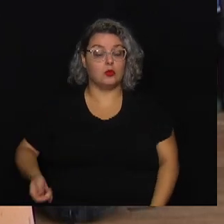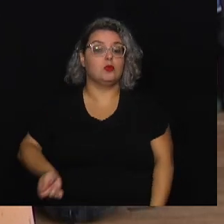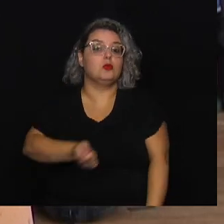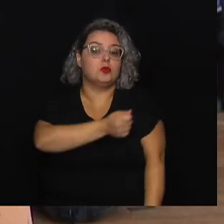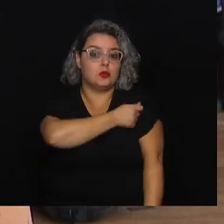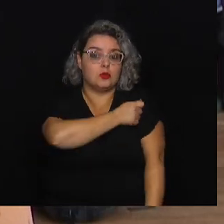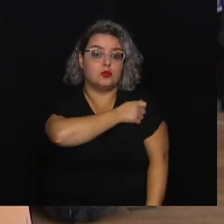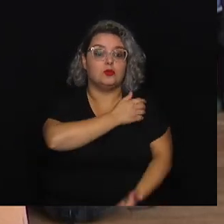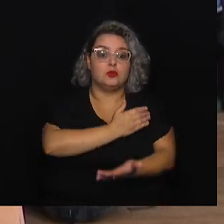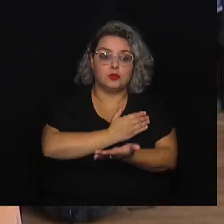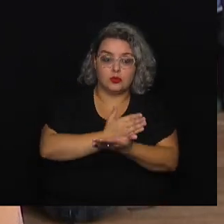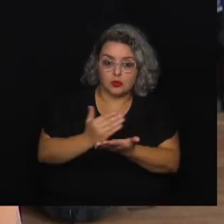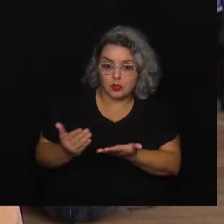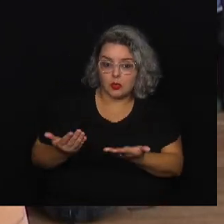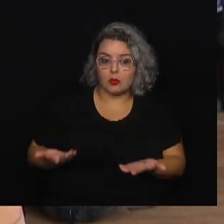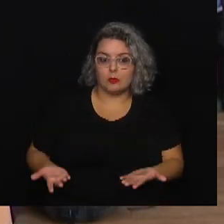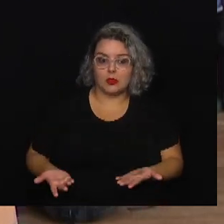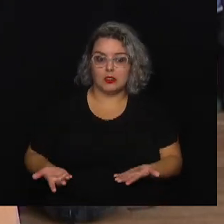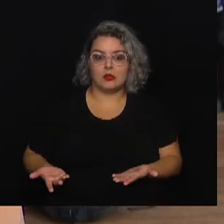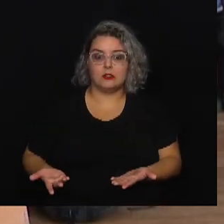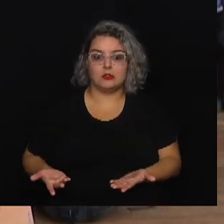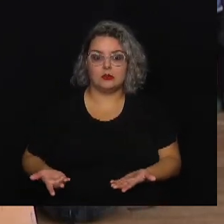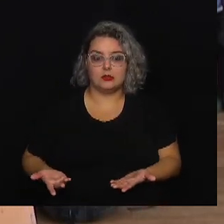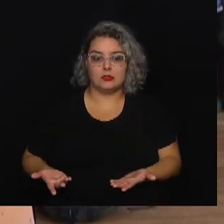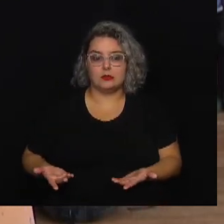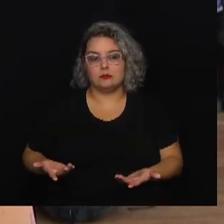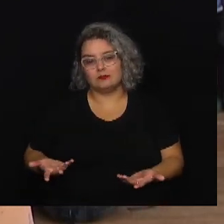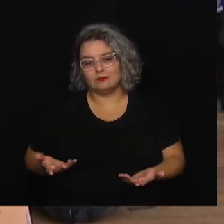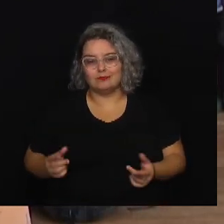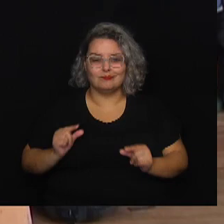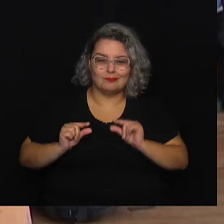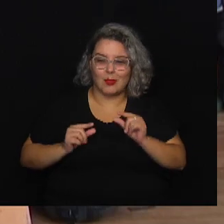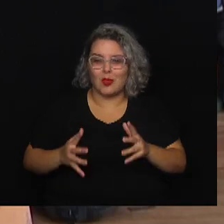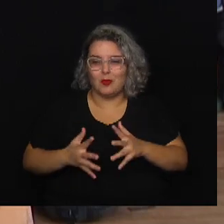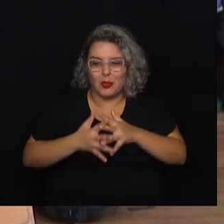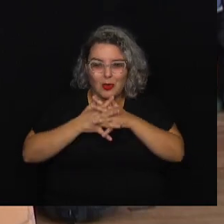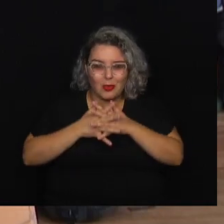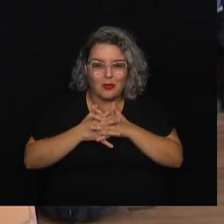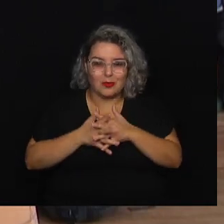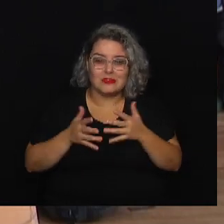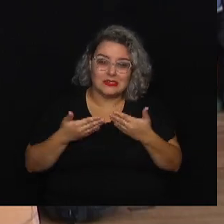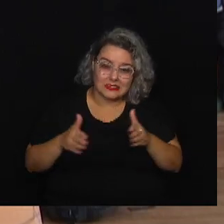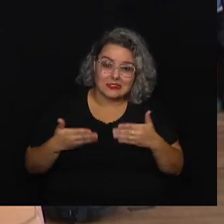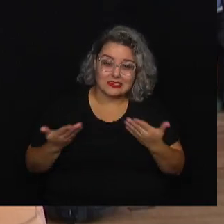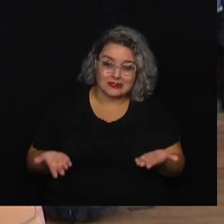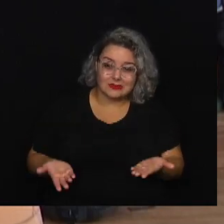início ficaram um pouco confusos nessa implantação,